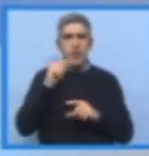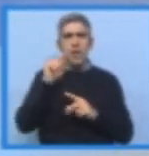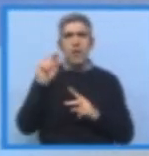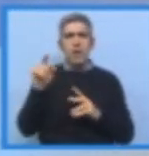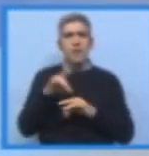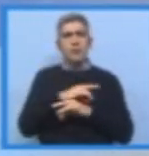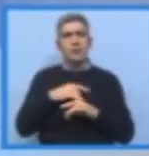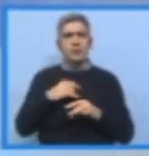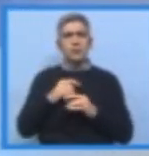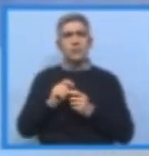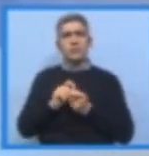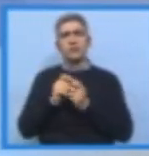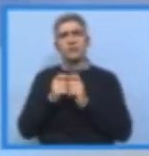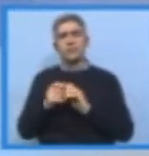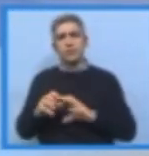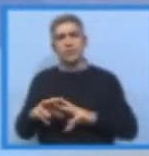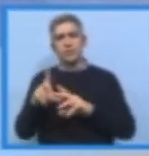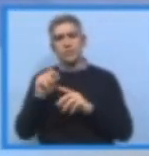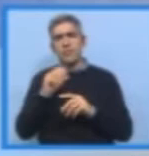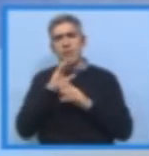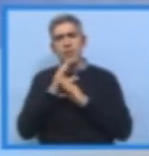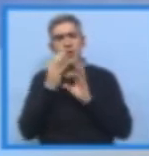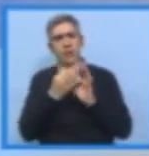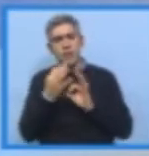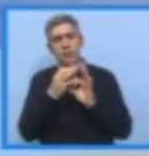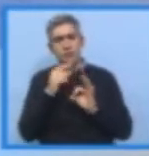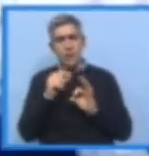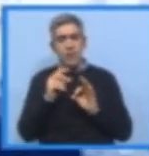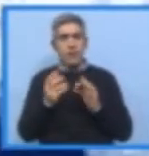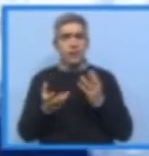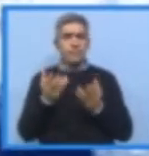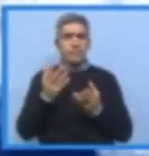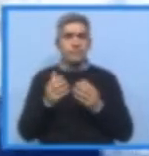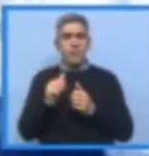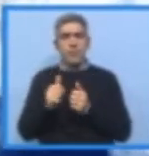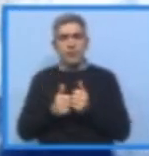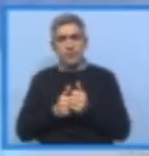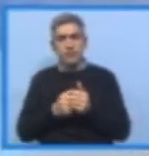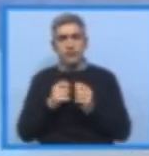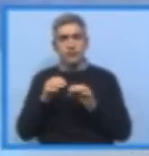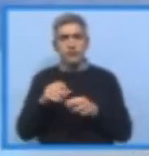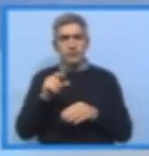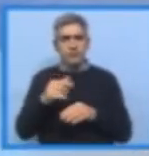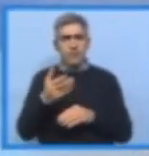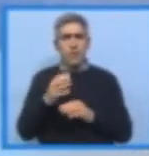na medicina também em termos de cuidados paliativos, em termos de acompanhamento terminal,